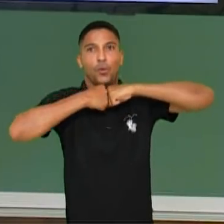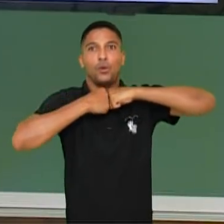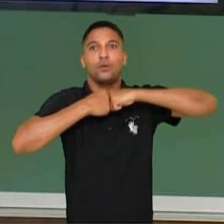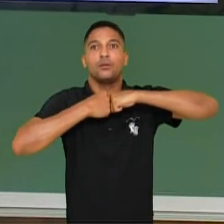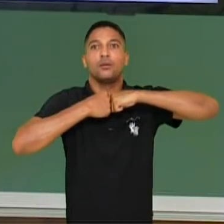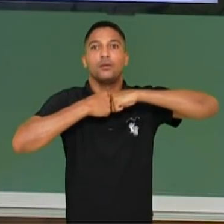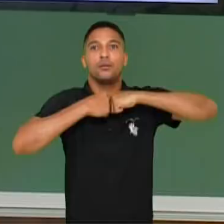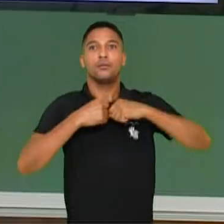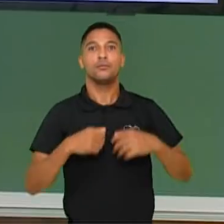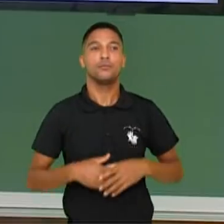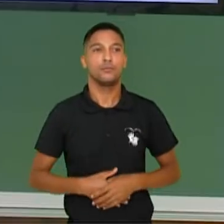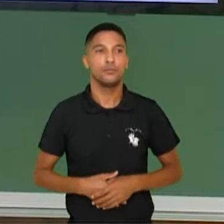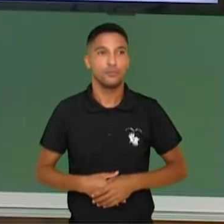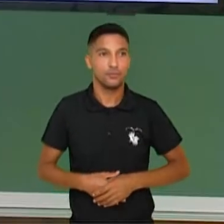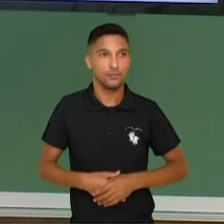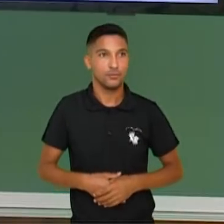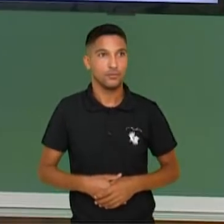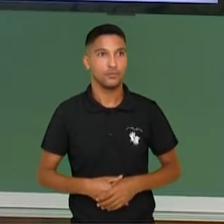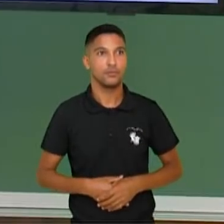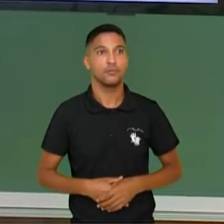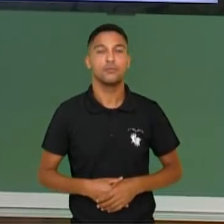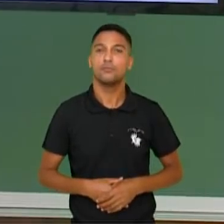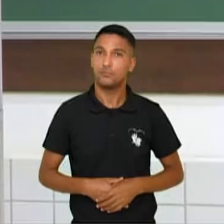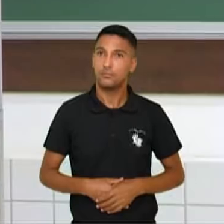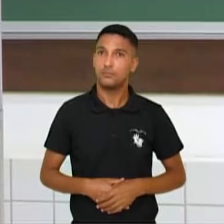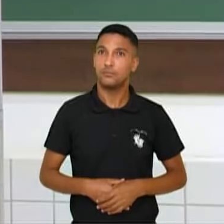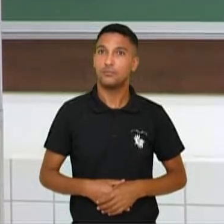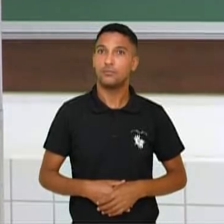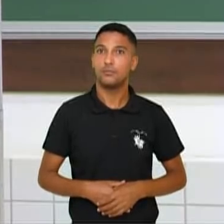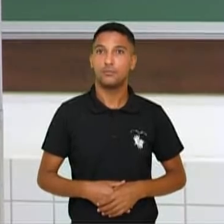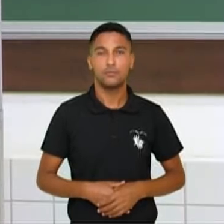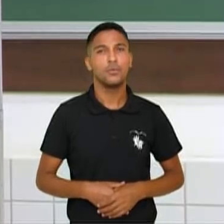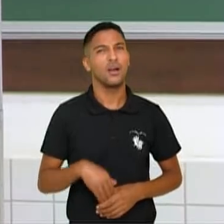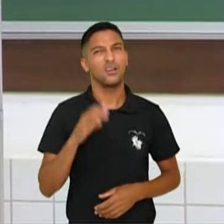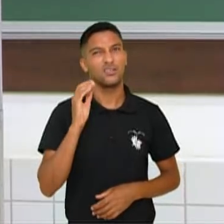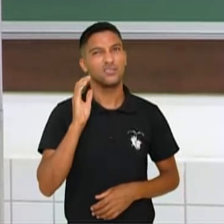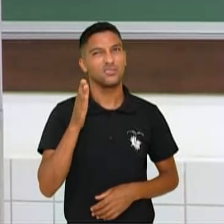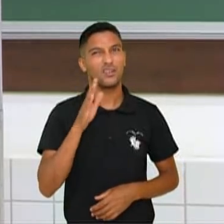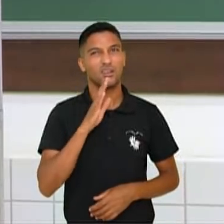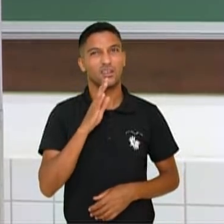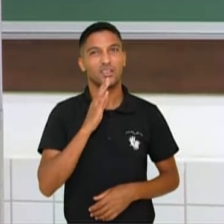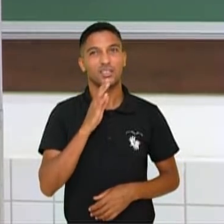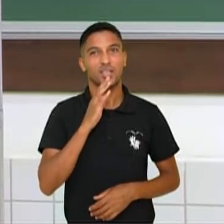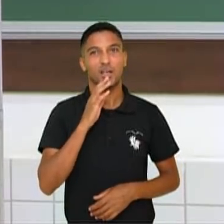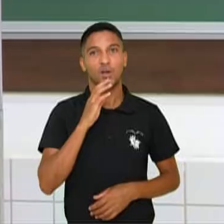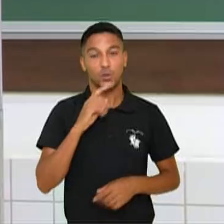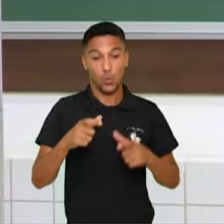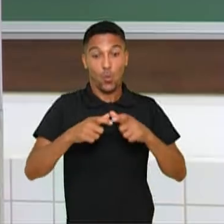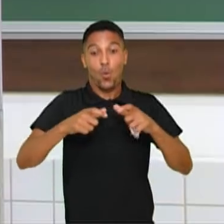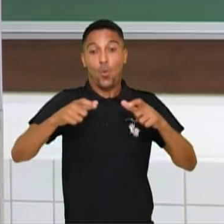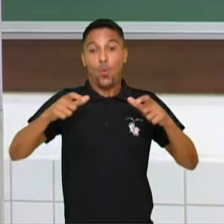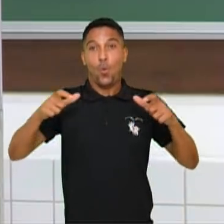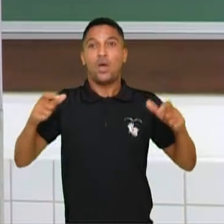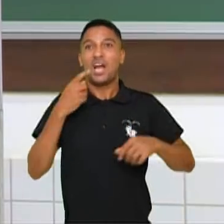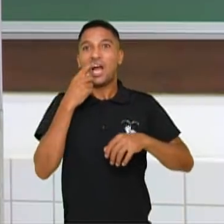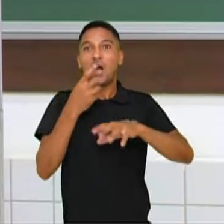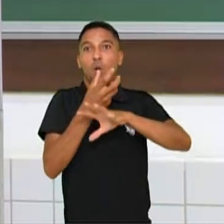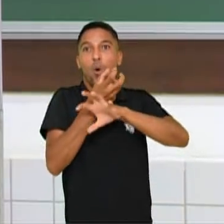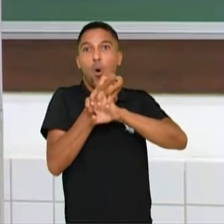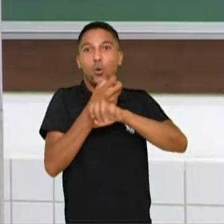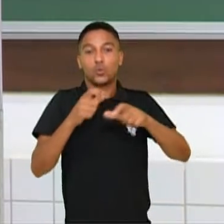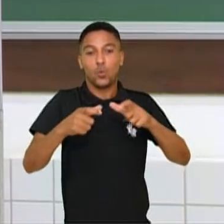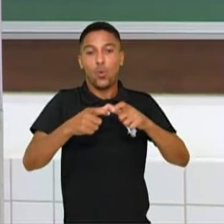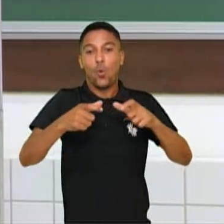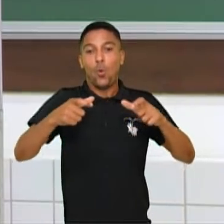extremidades de um osso longo. Ah, Fabiano, já conheci o osso longo. Você me deu exemplos. Já sei das 2 partes